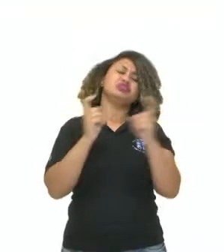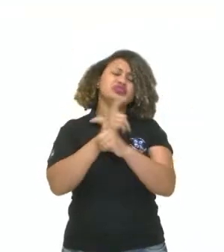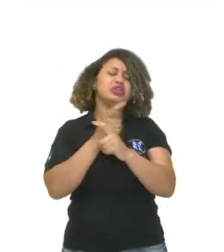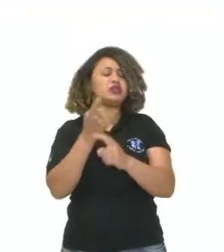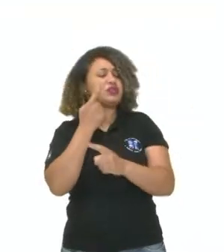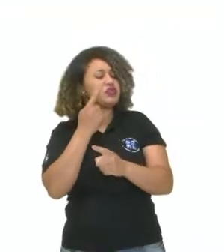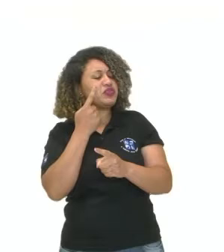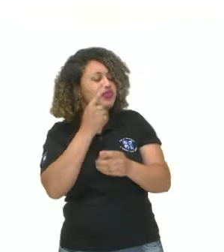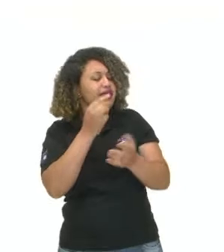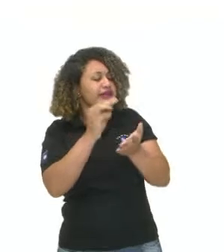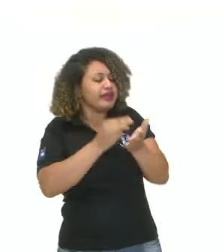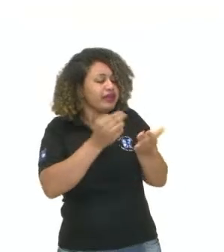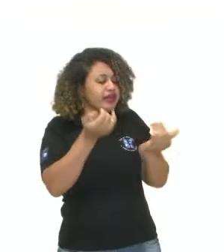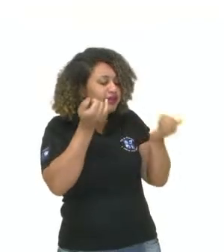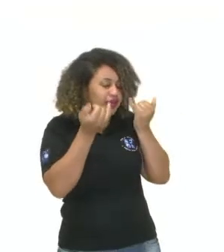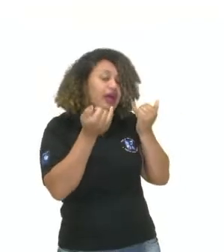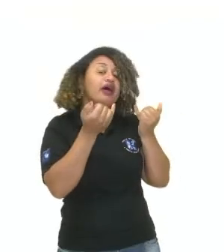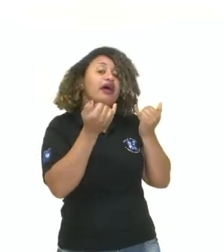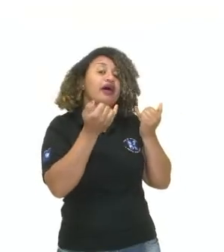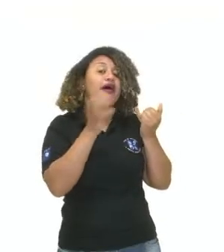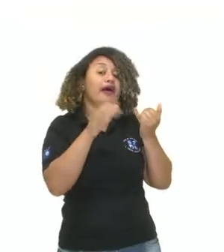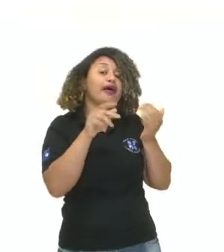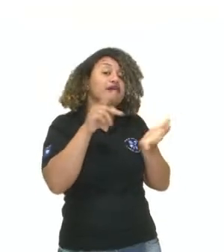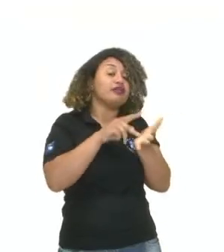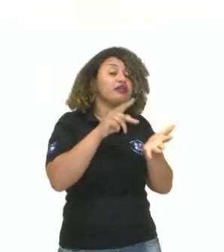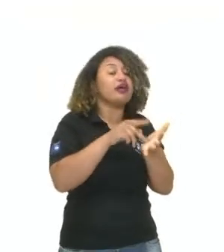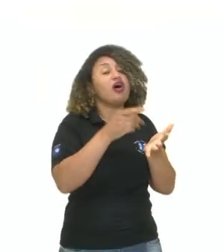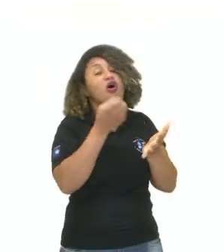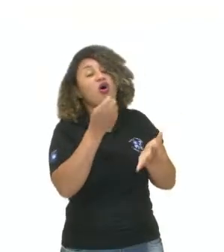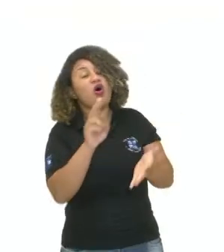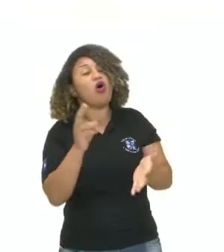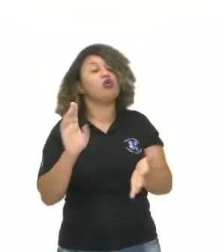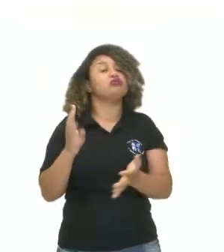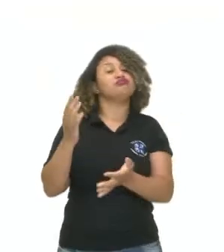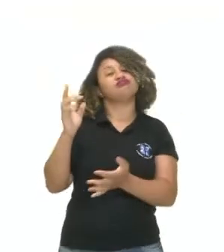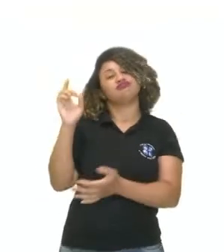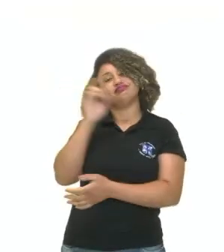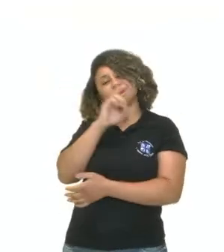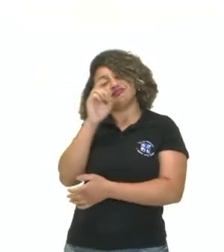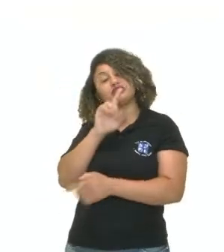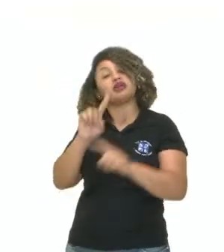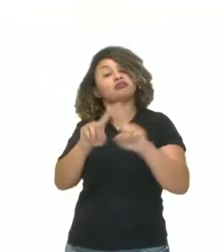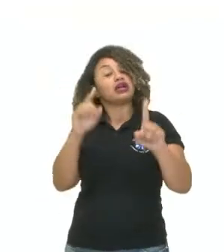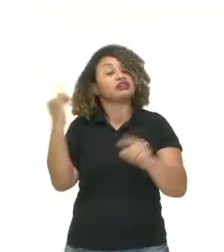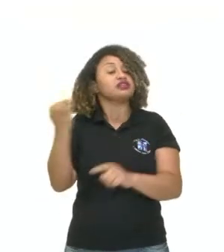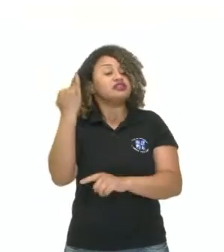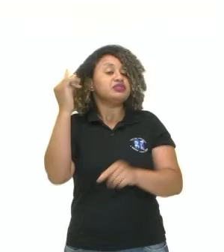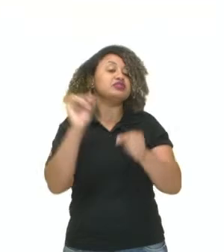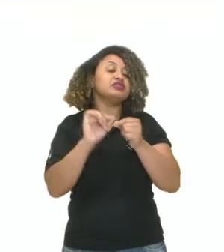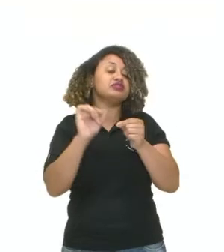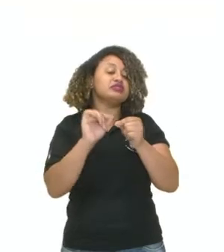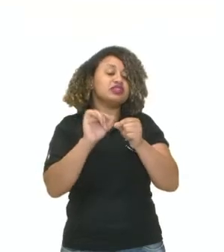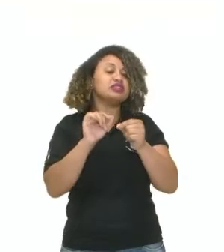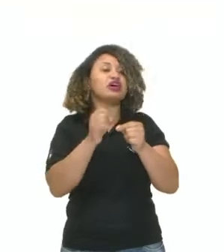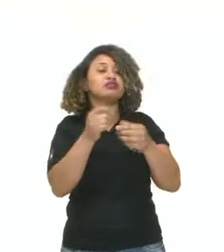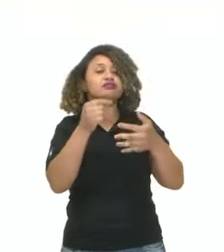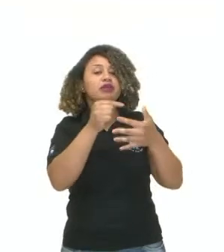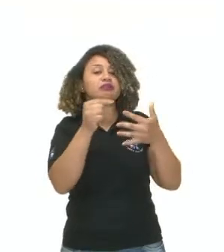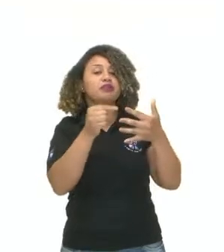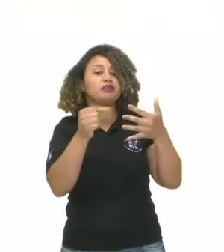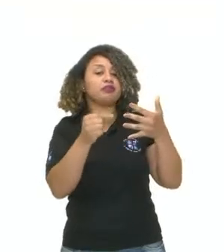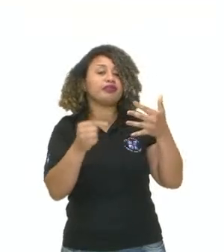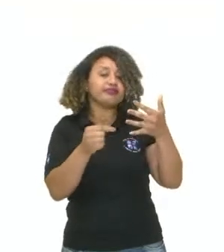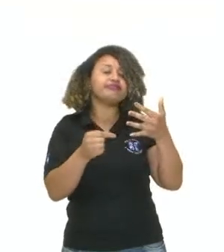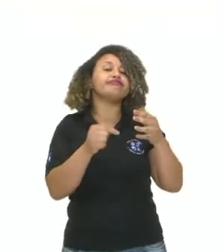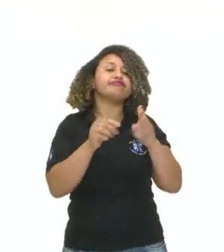recebida é verdadeira ou falsa, mas vale a pena fazer isso e incorporar alguns desses passos a